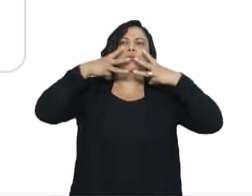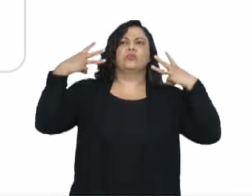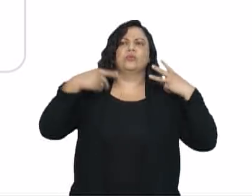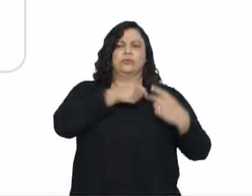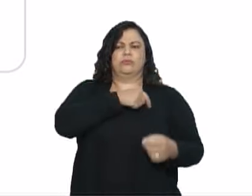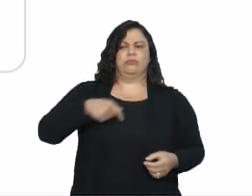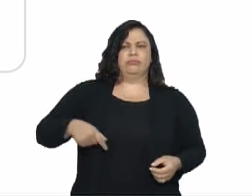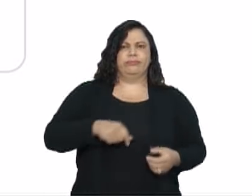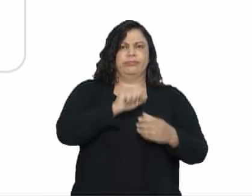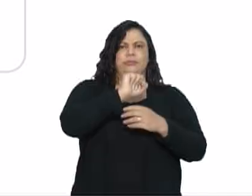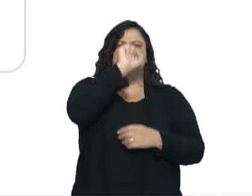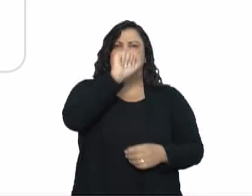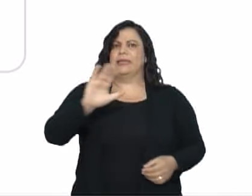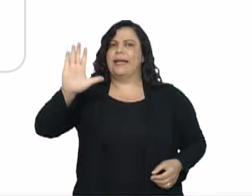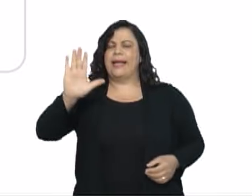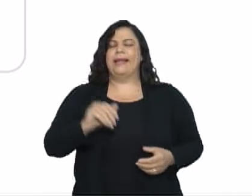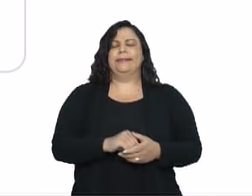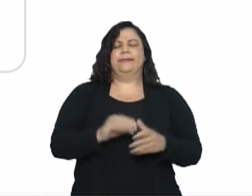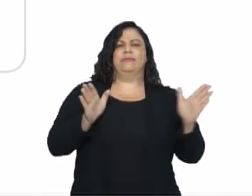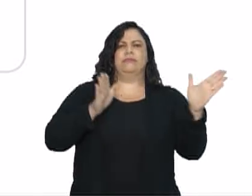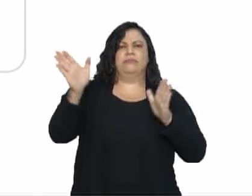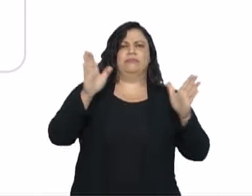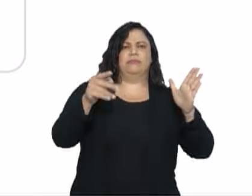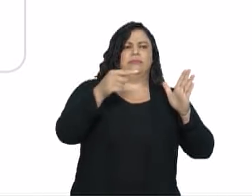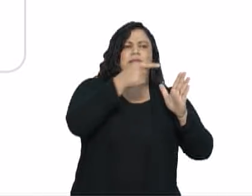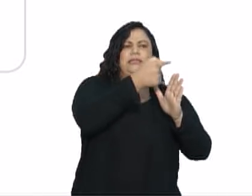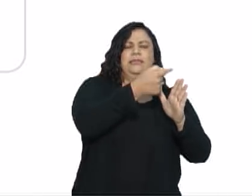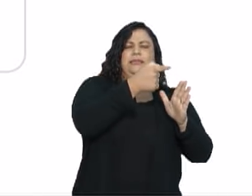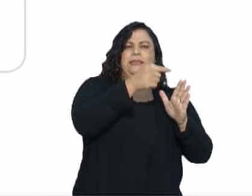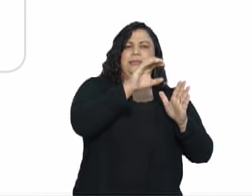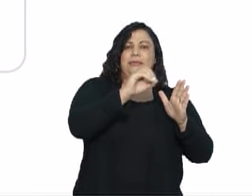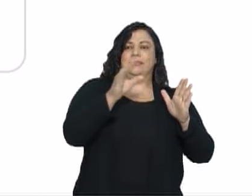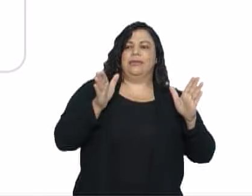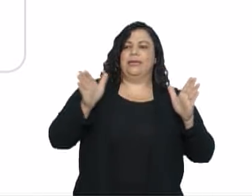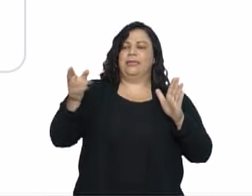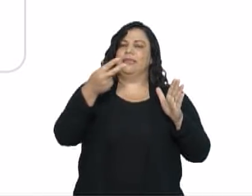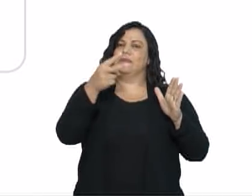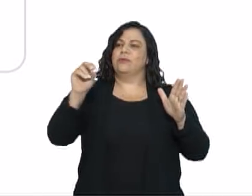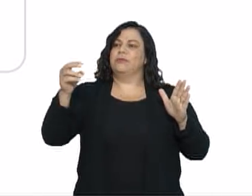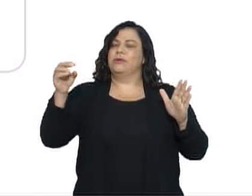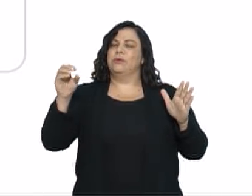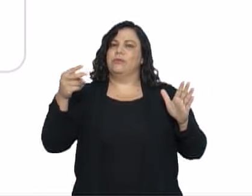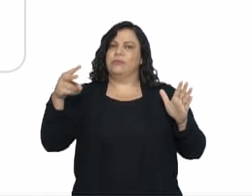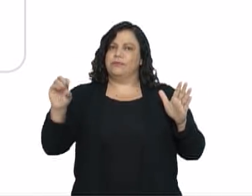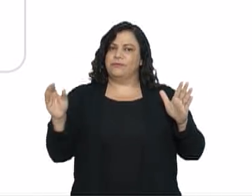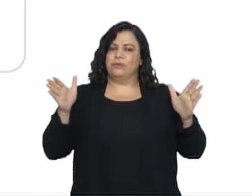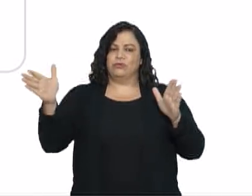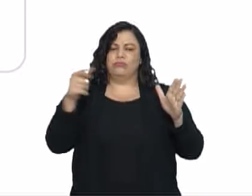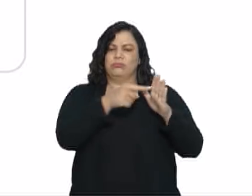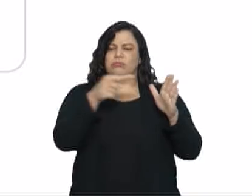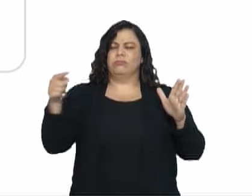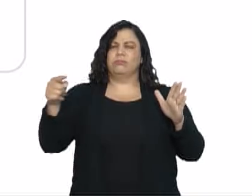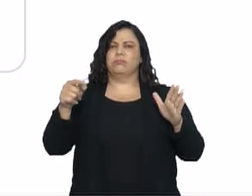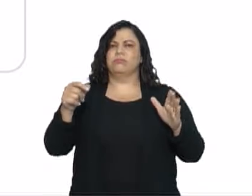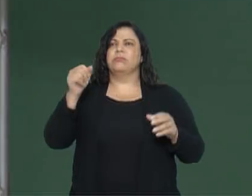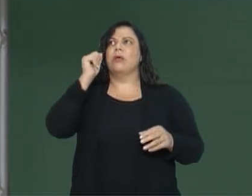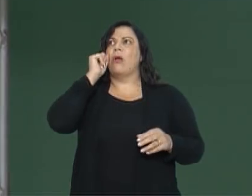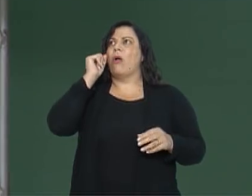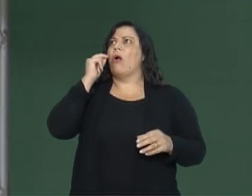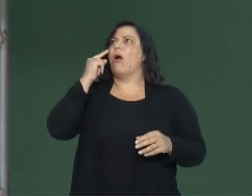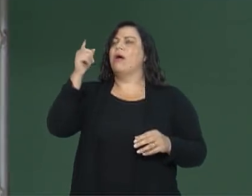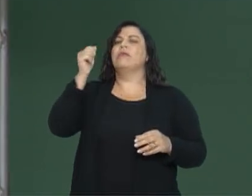a 2020. Olha que maluco esta leitura. Veja a linha azul. Veja a linha